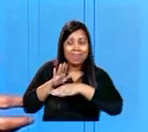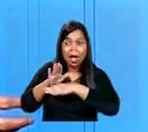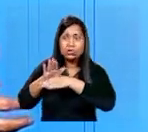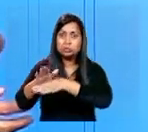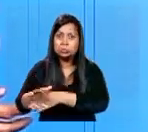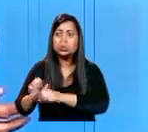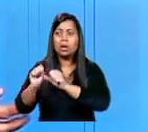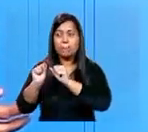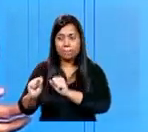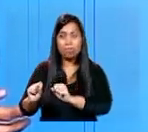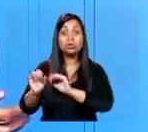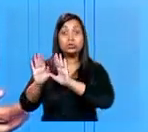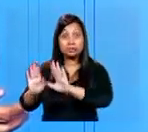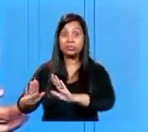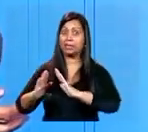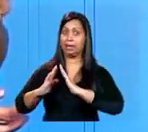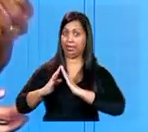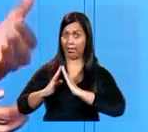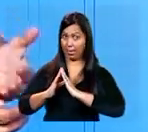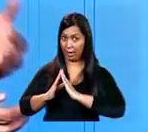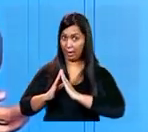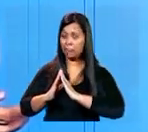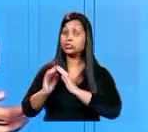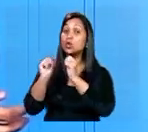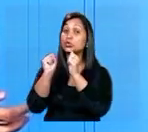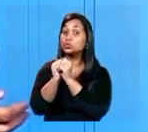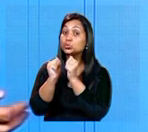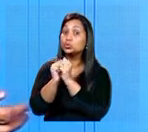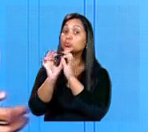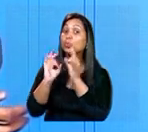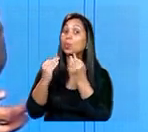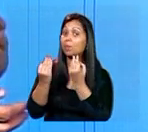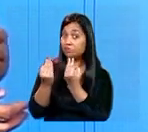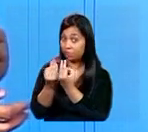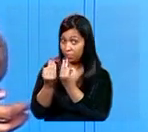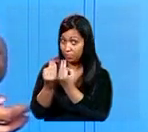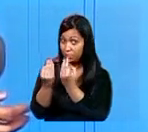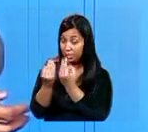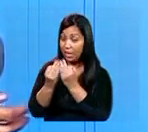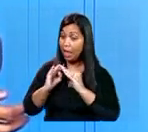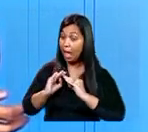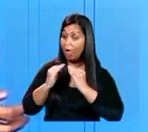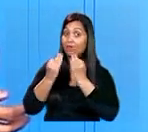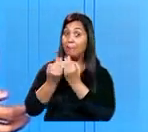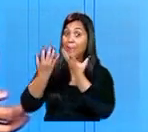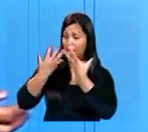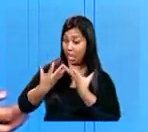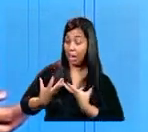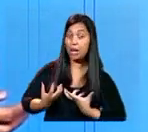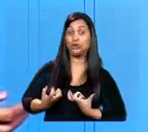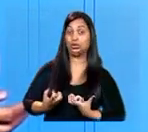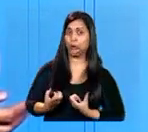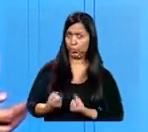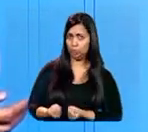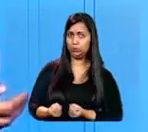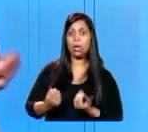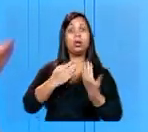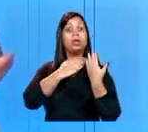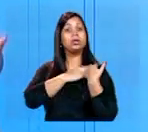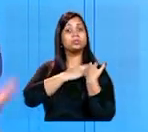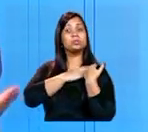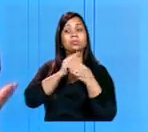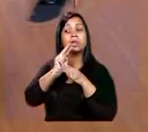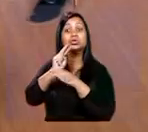ele pode ficar no domicílio, junto com a família, essa família assumindo uma parte